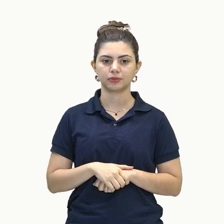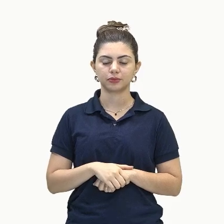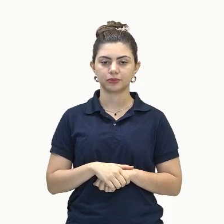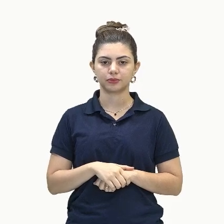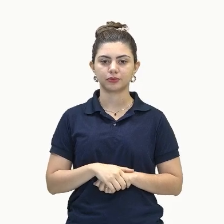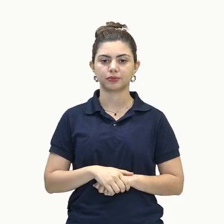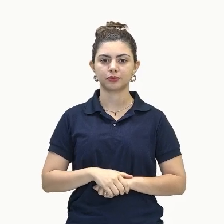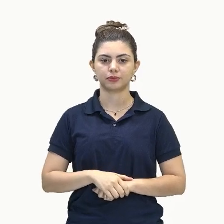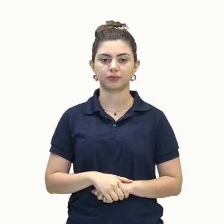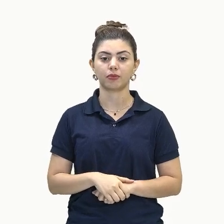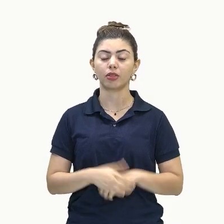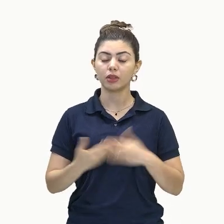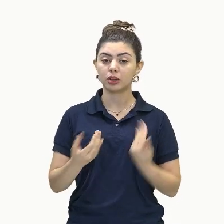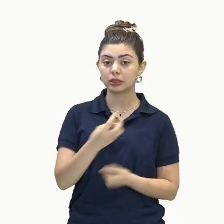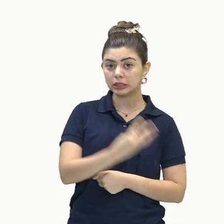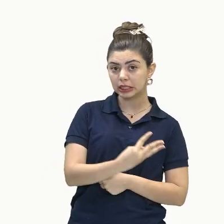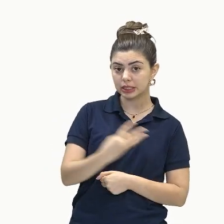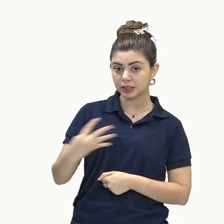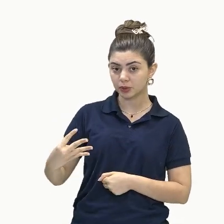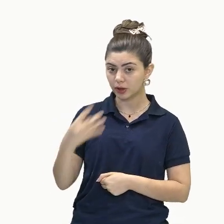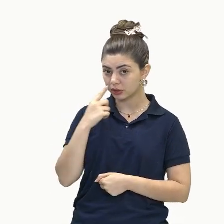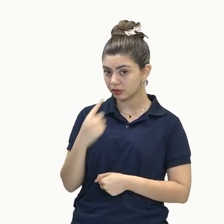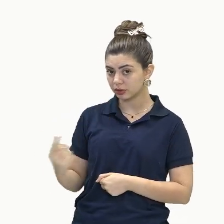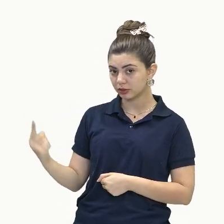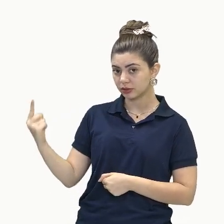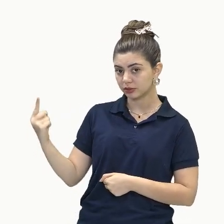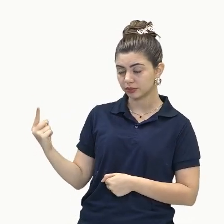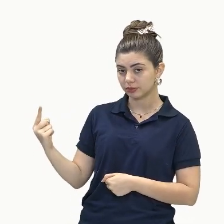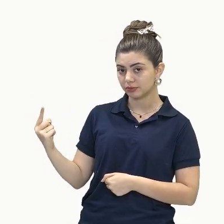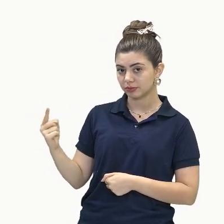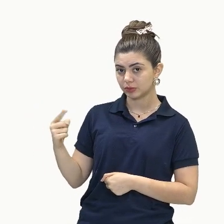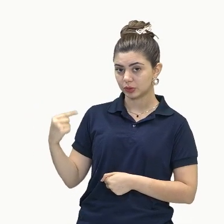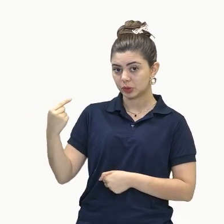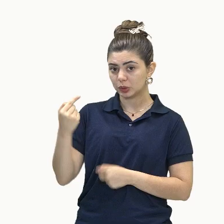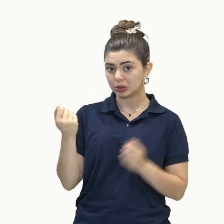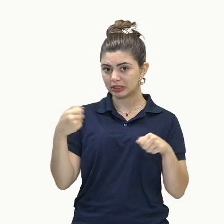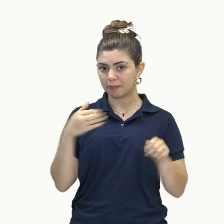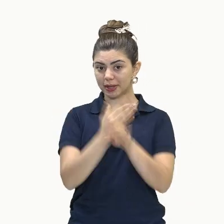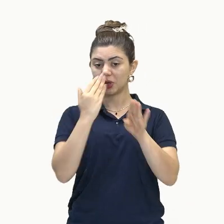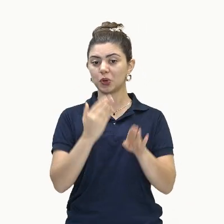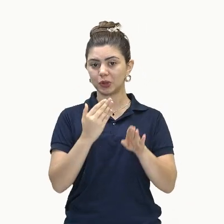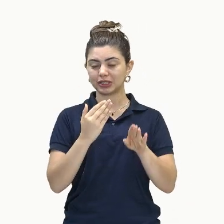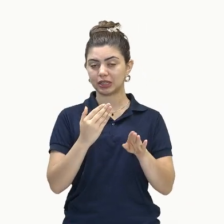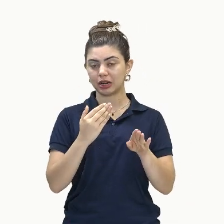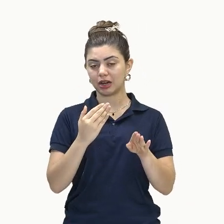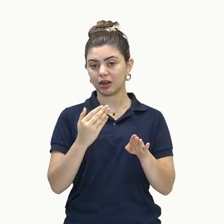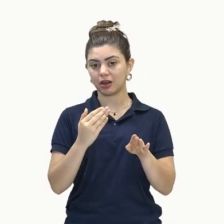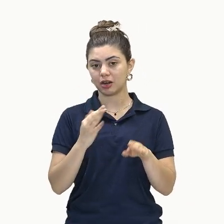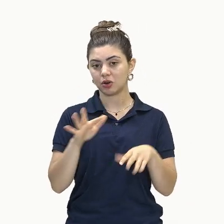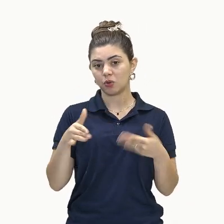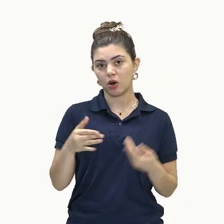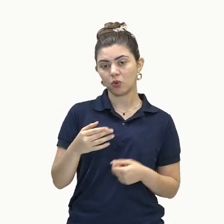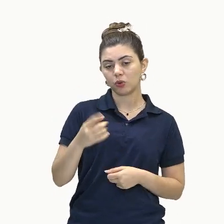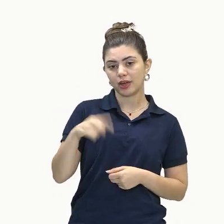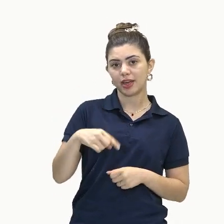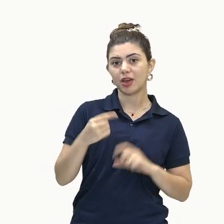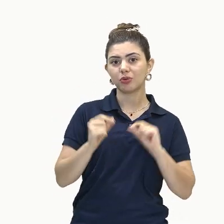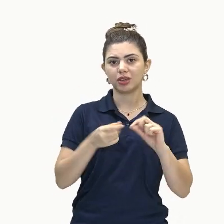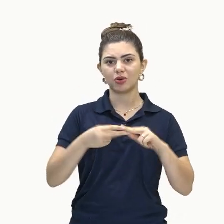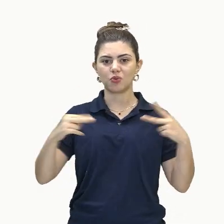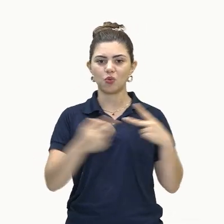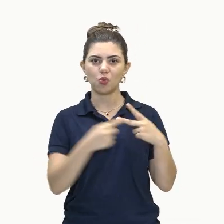os indivíduos 3 e 4, nós não conseguimos determinar o seu segundo alelo porque os pais